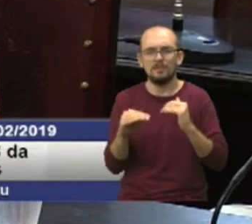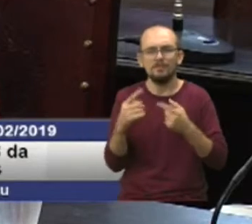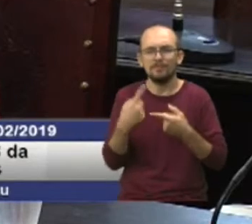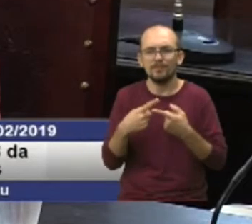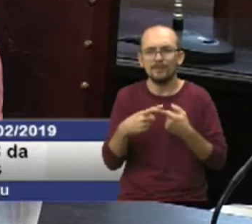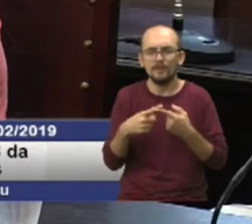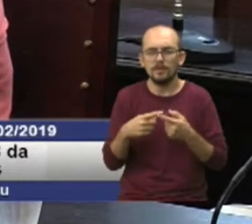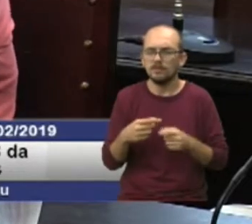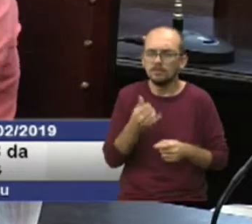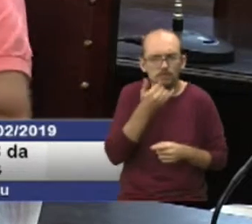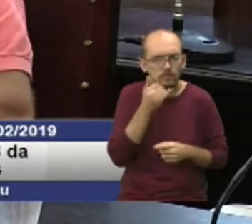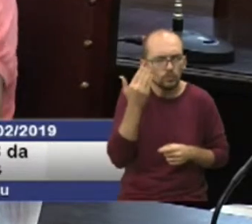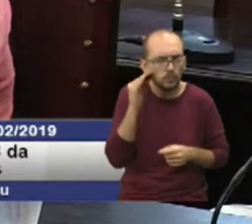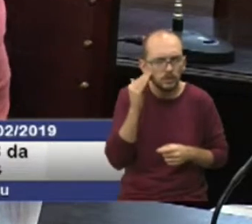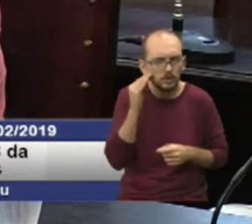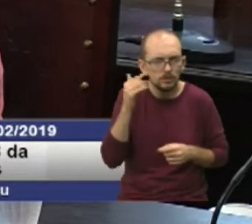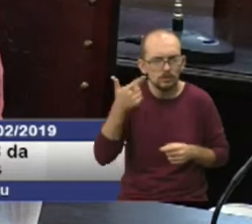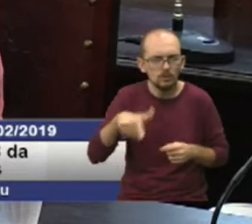não entendi, Tito.